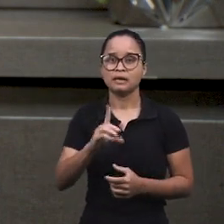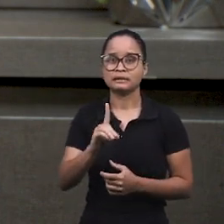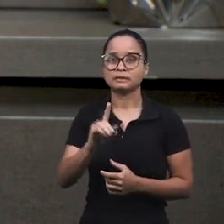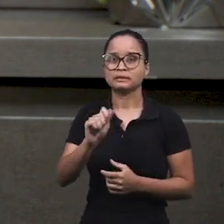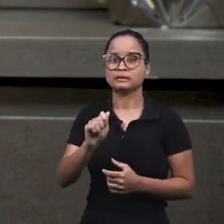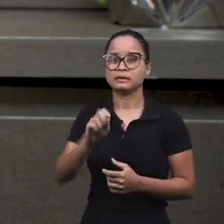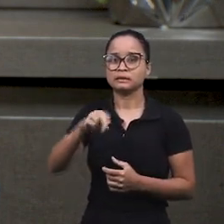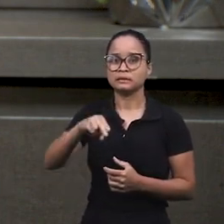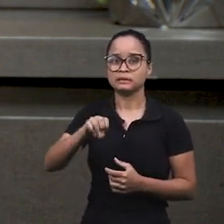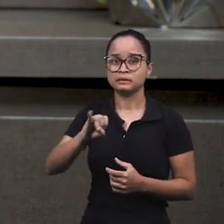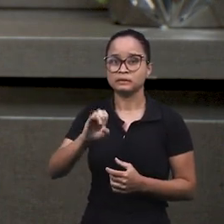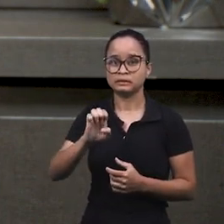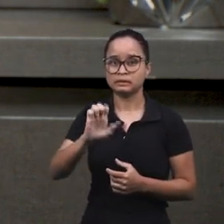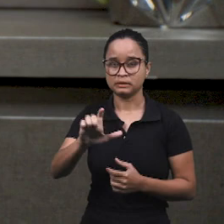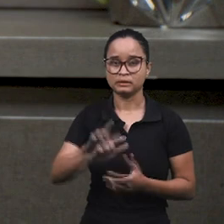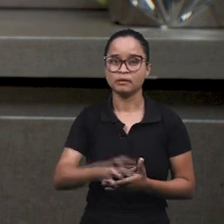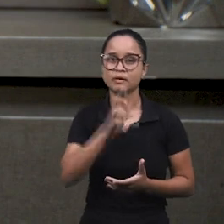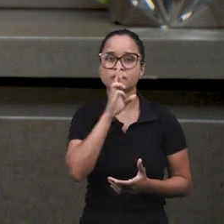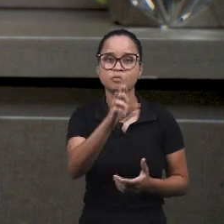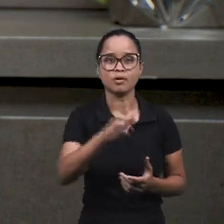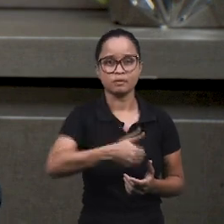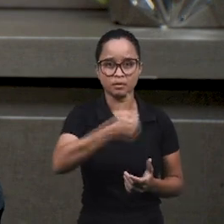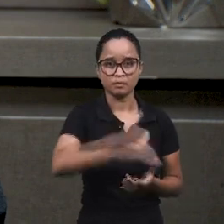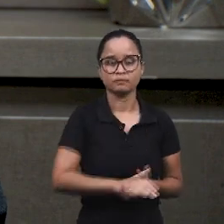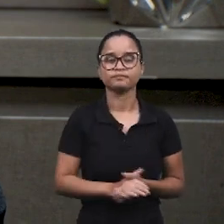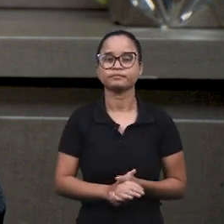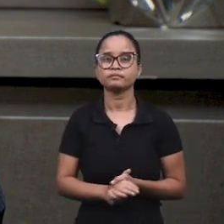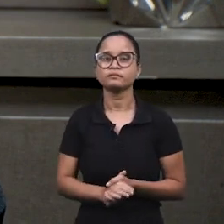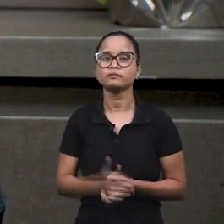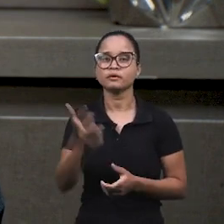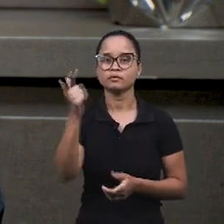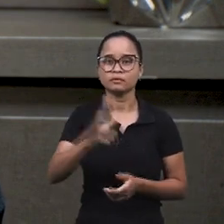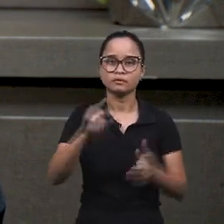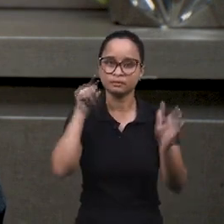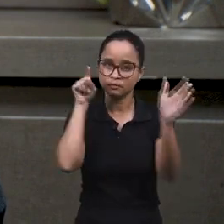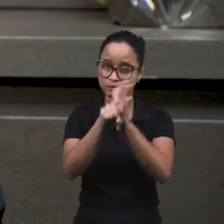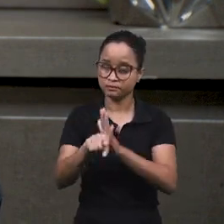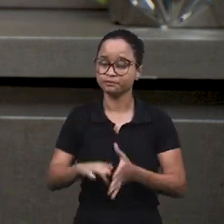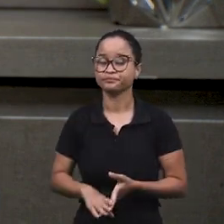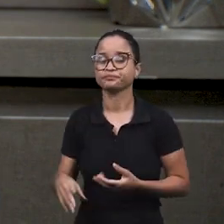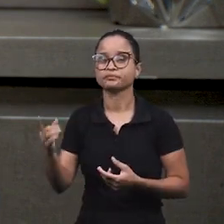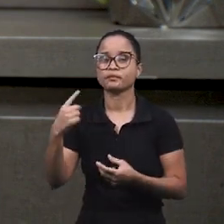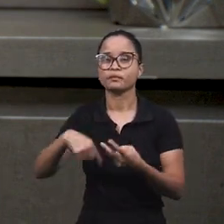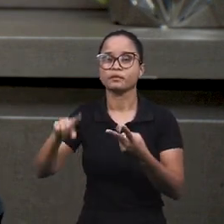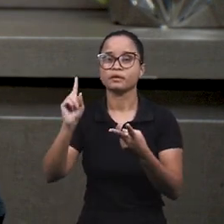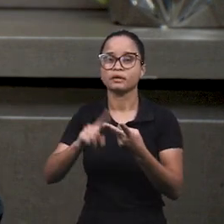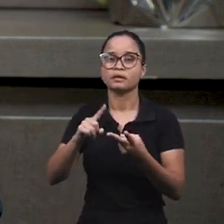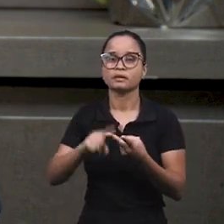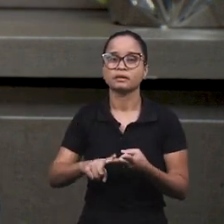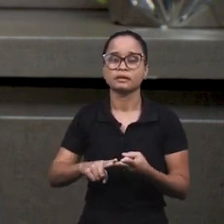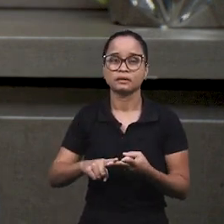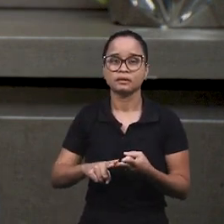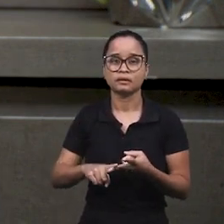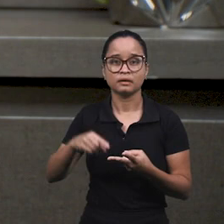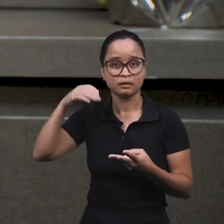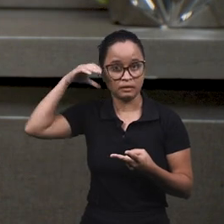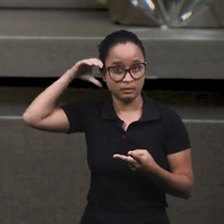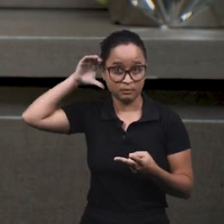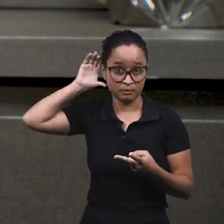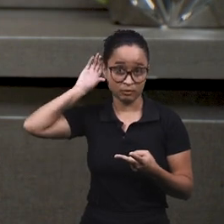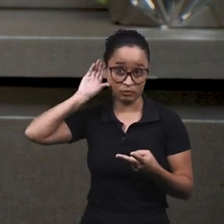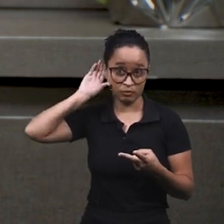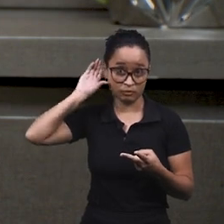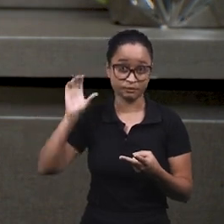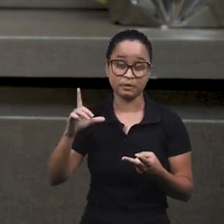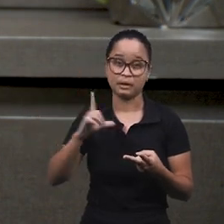Juiz de Fora, vai dar a primeira resposta. Inclusive, ele repete a pergunta. E temos também lá do estado do Mato Grosso. No Mato Grosso,